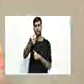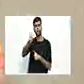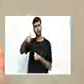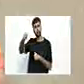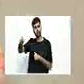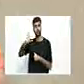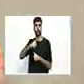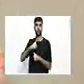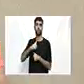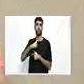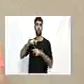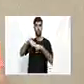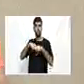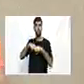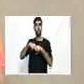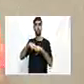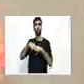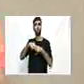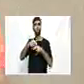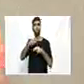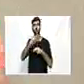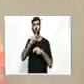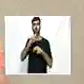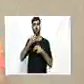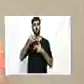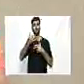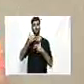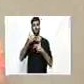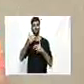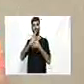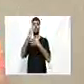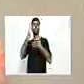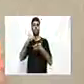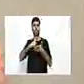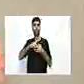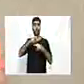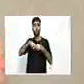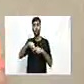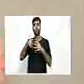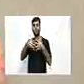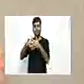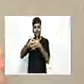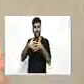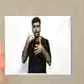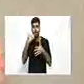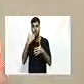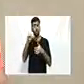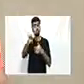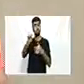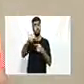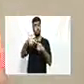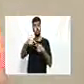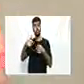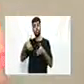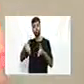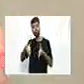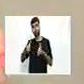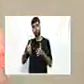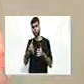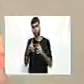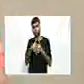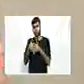atrás que veio até a ferir um funcionário mas não foi que o caminhão tava estragado nem nada foi um percurso que era